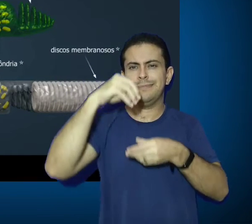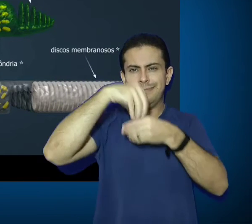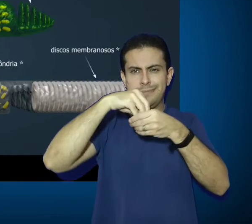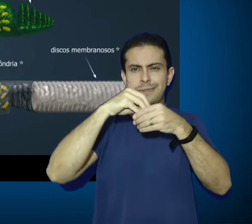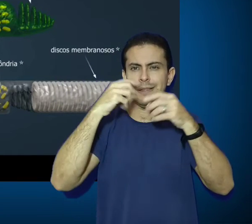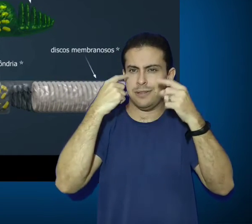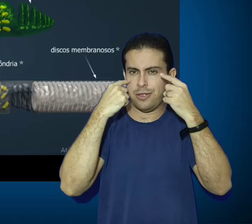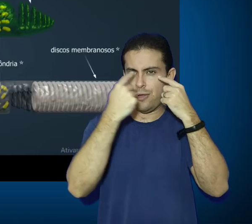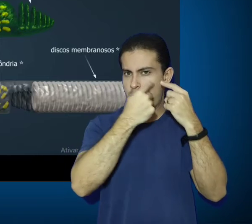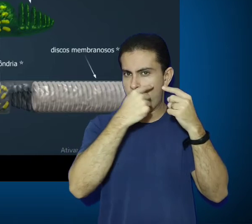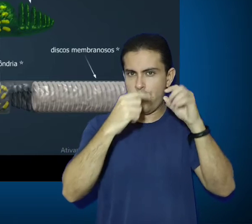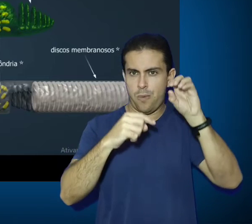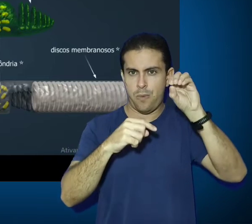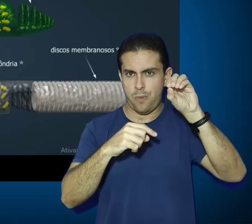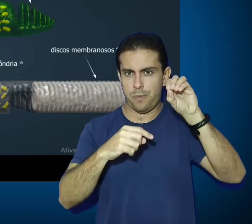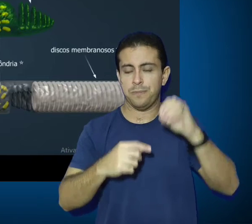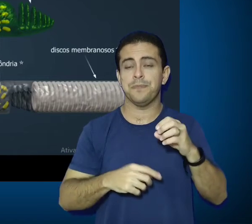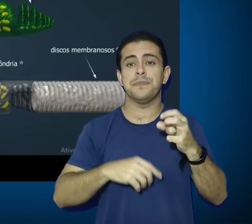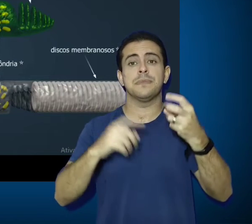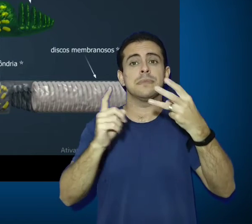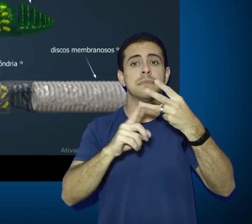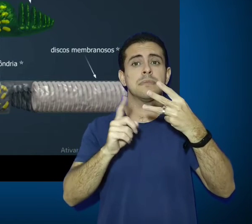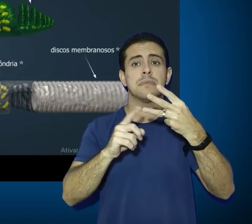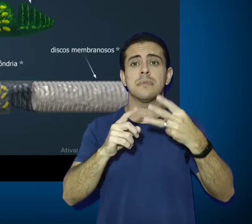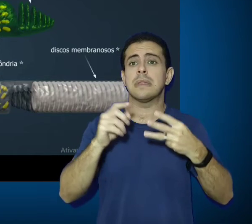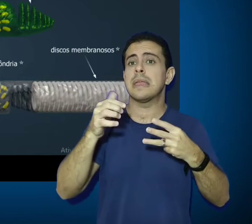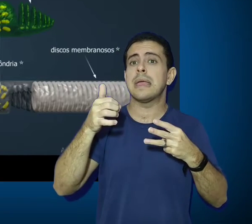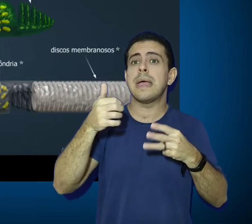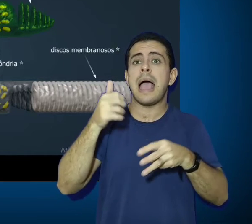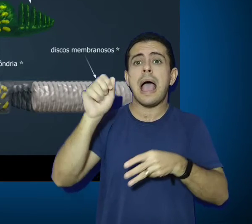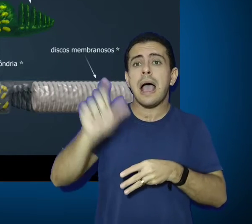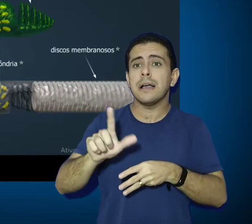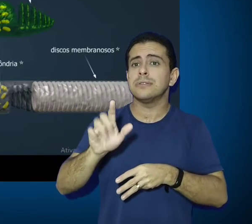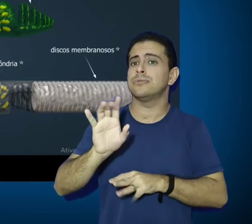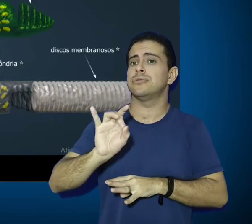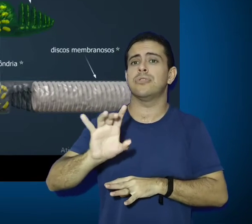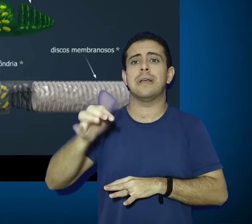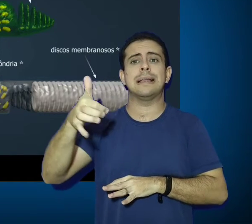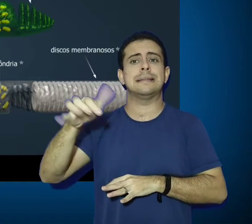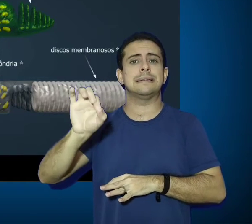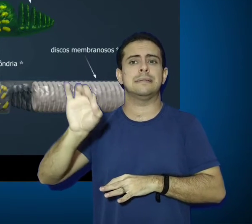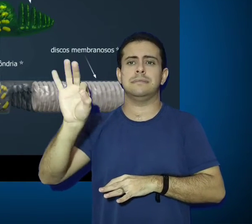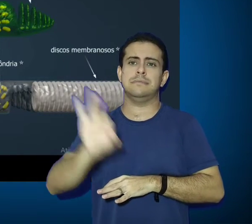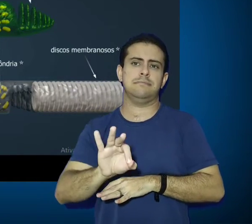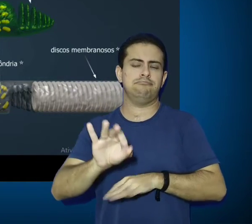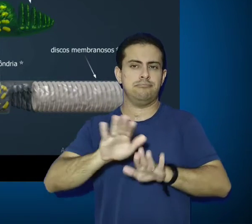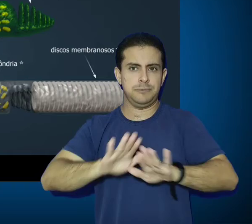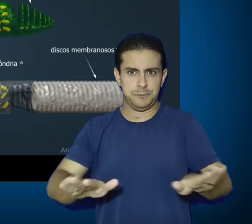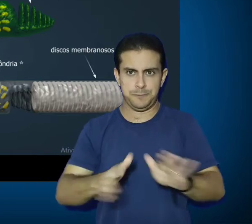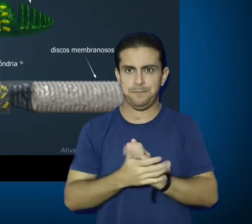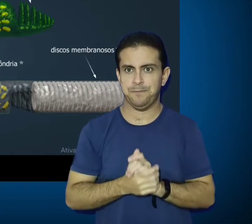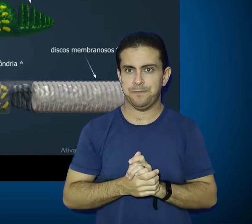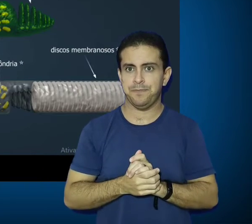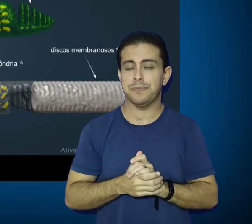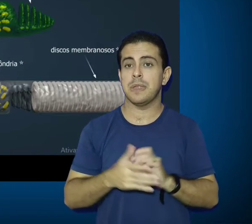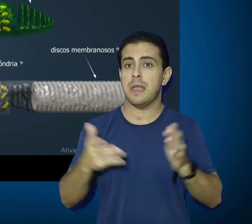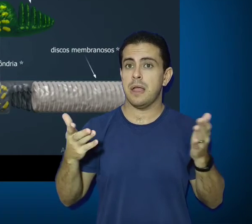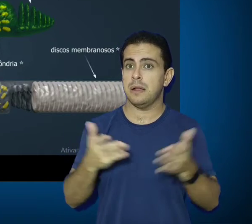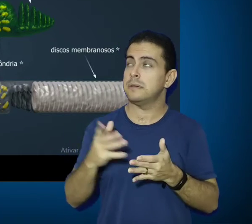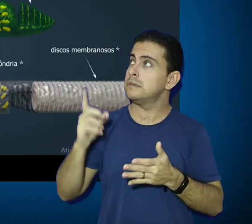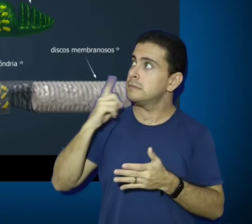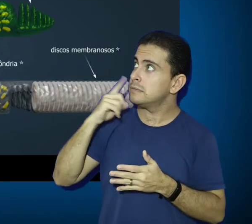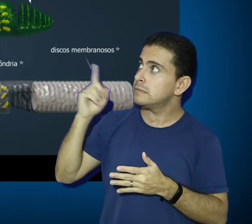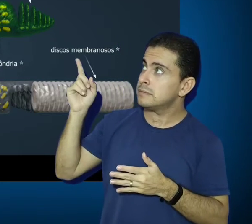nosso globo ocular. E apenas 10% são as células azuis. Então, emitirei aqui uma intensidade luminosa